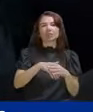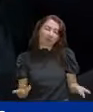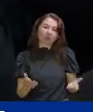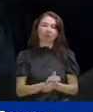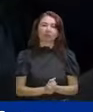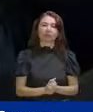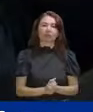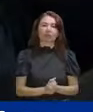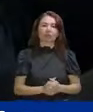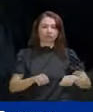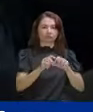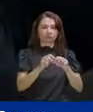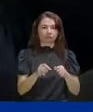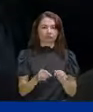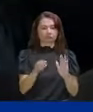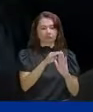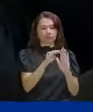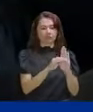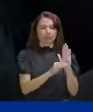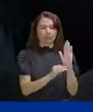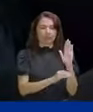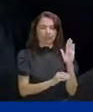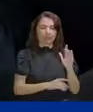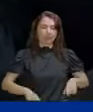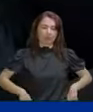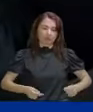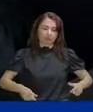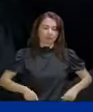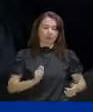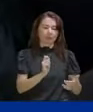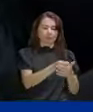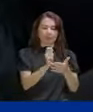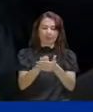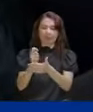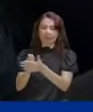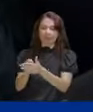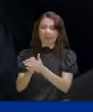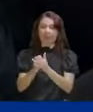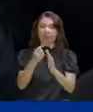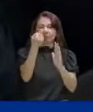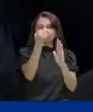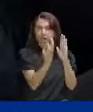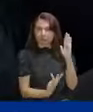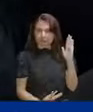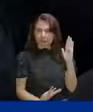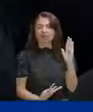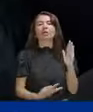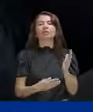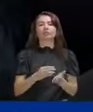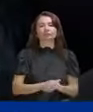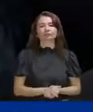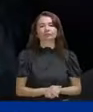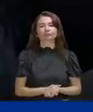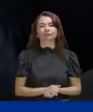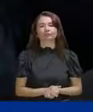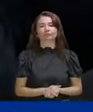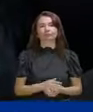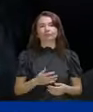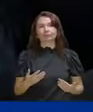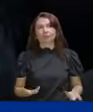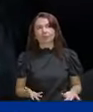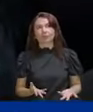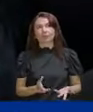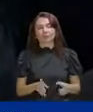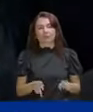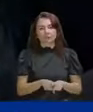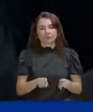foram especificadas nas notas fiscais, e embora estas descrevam de forma genérica como aduz o